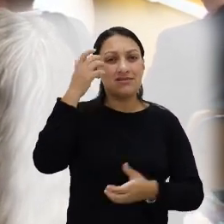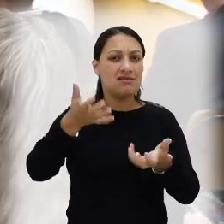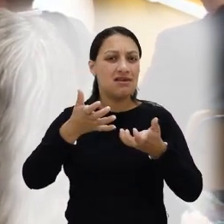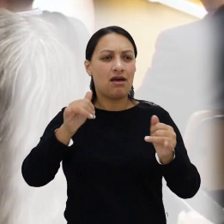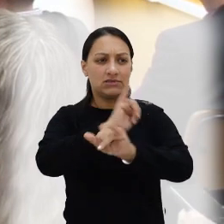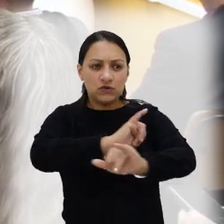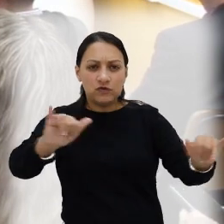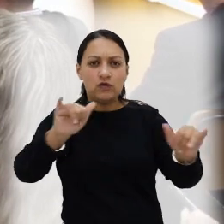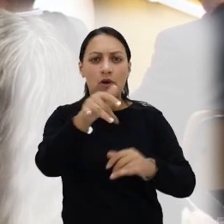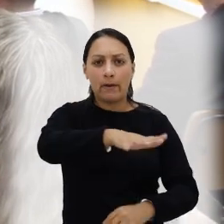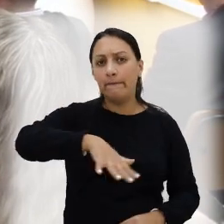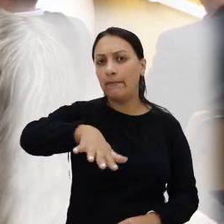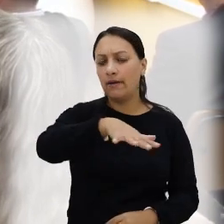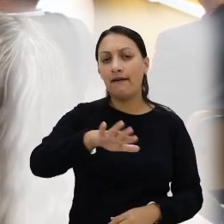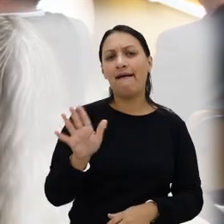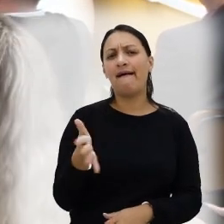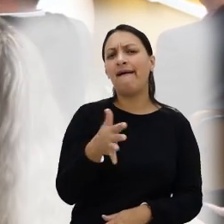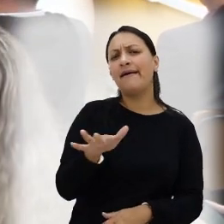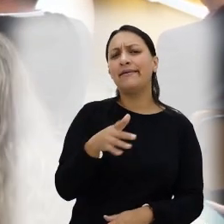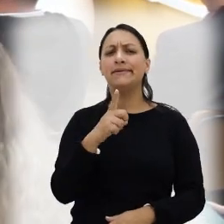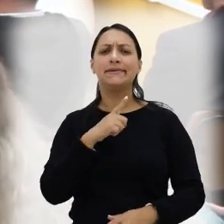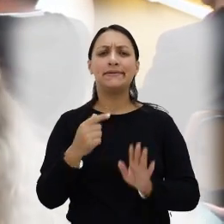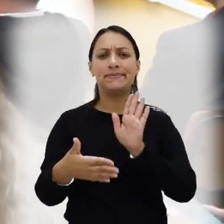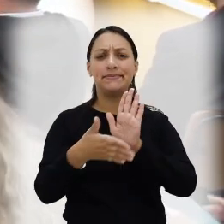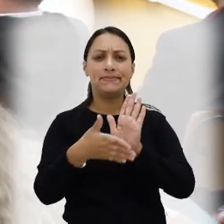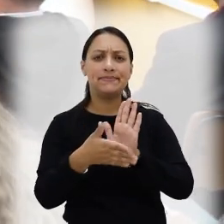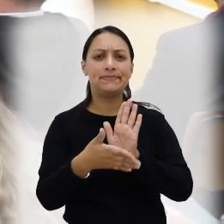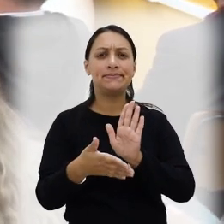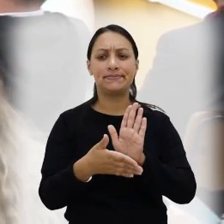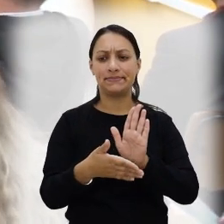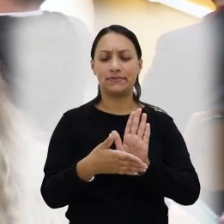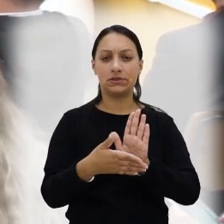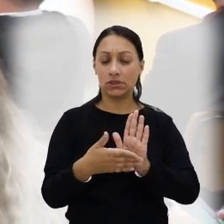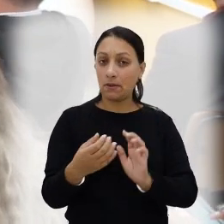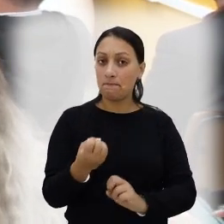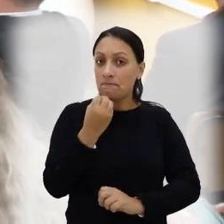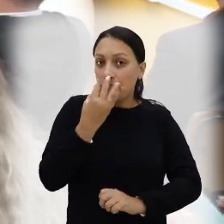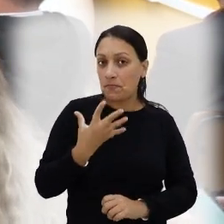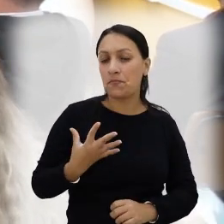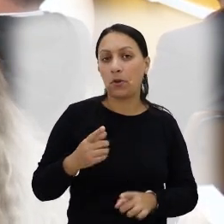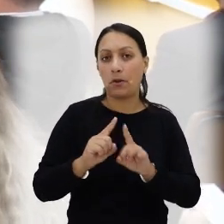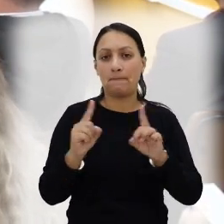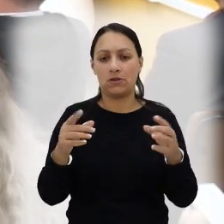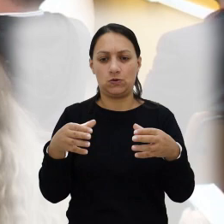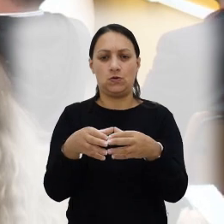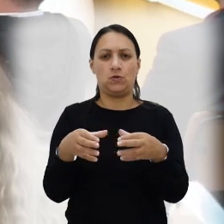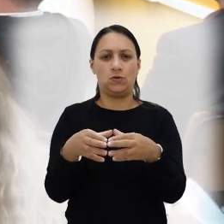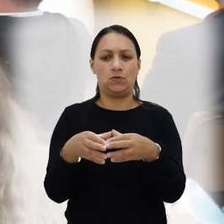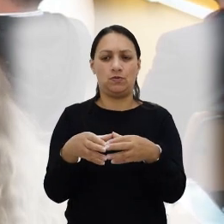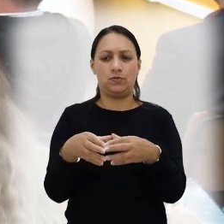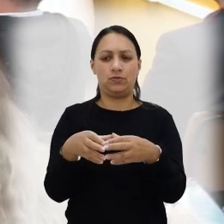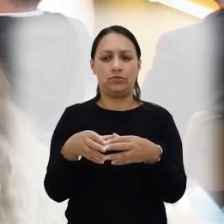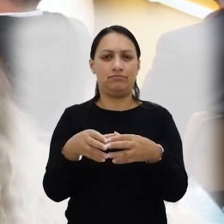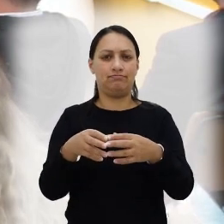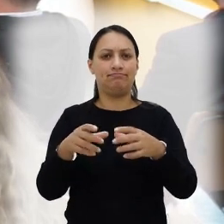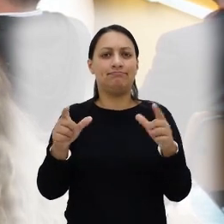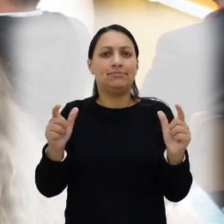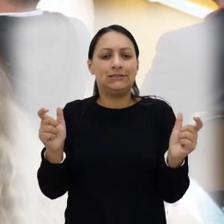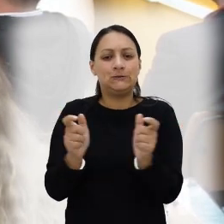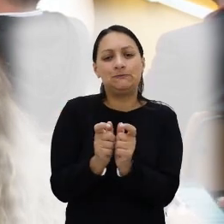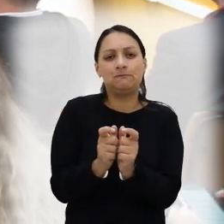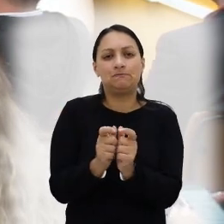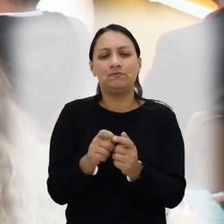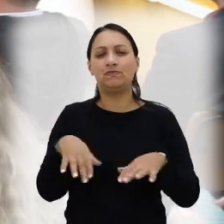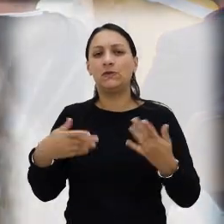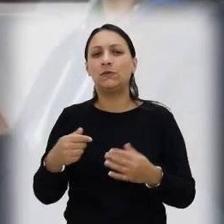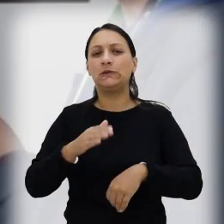mercado. Então, às vezes, você tem uma proposta extremamente robusta, mas o seu time é diminuto. E aí eu vou levar muito